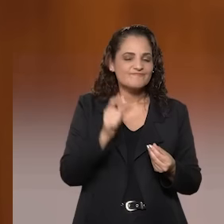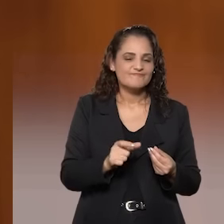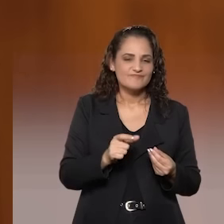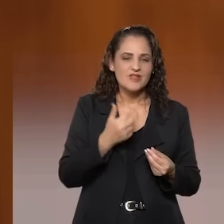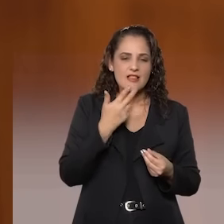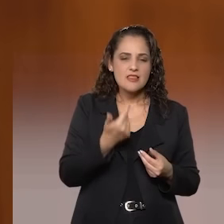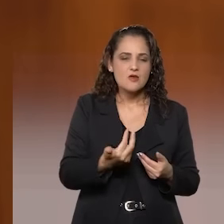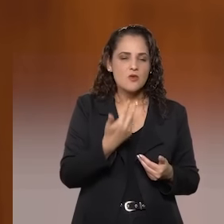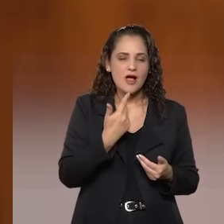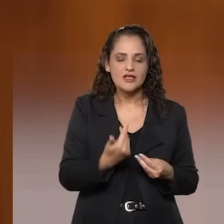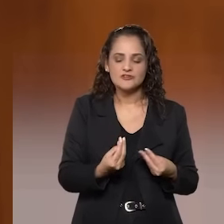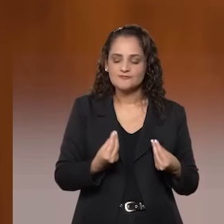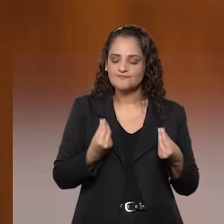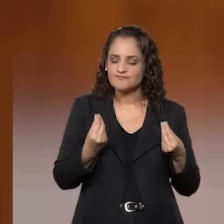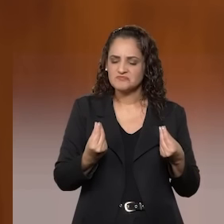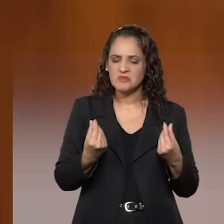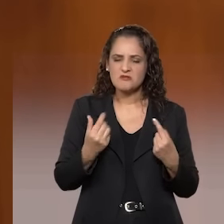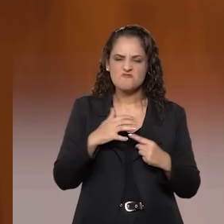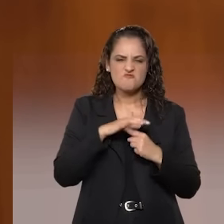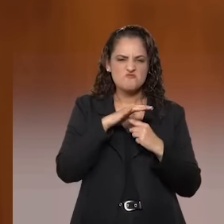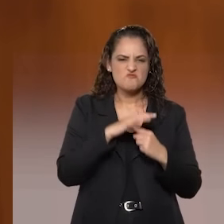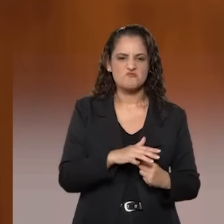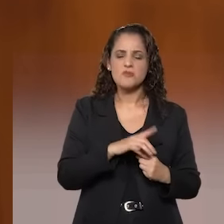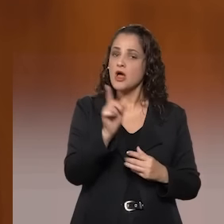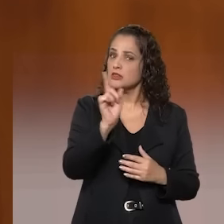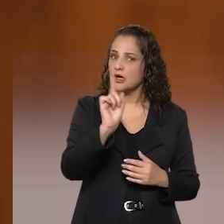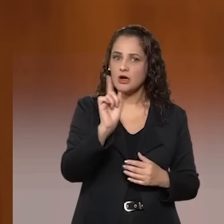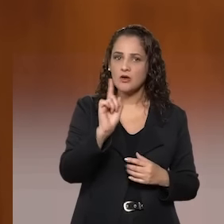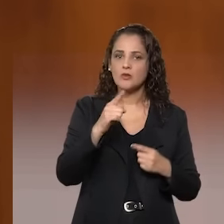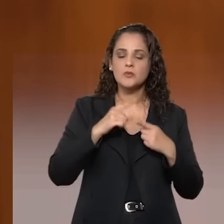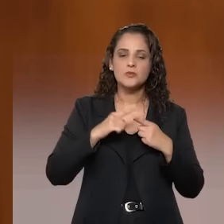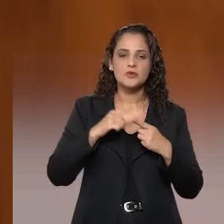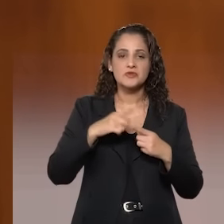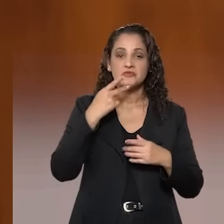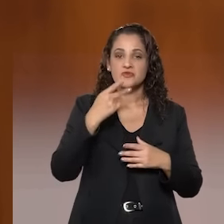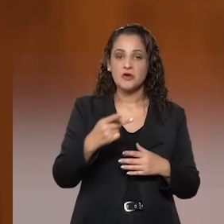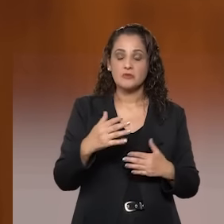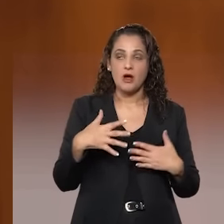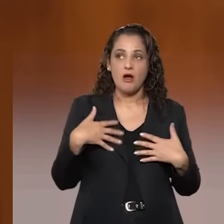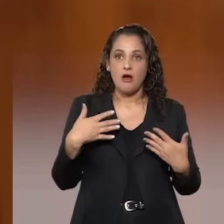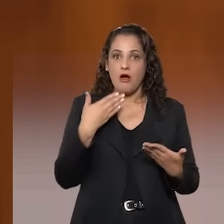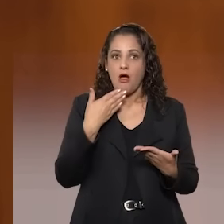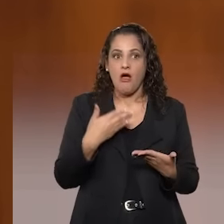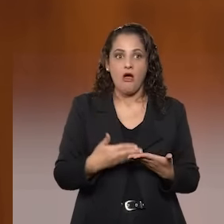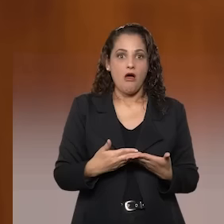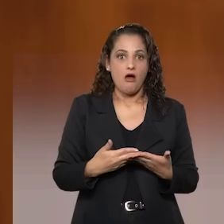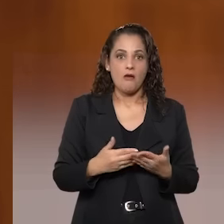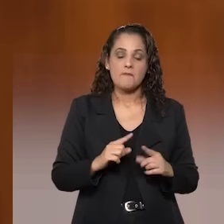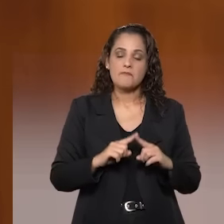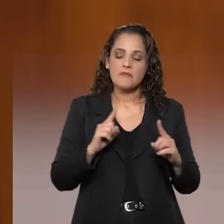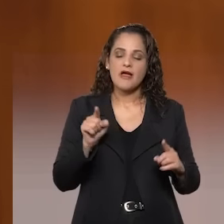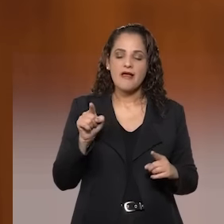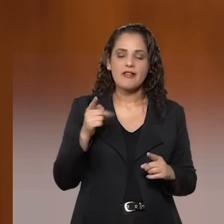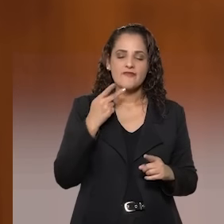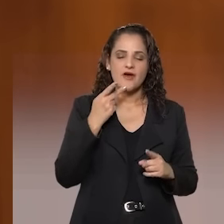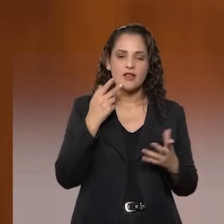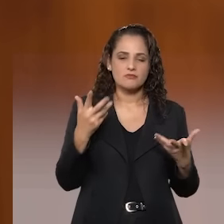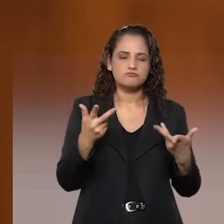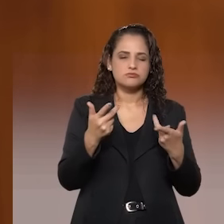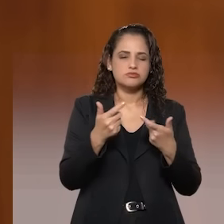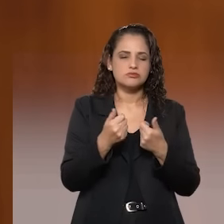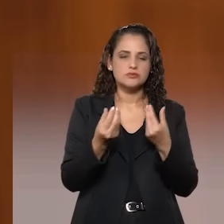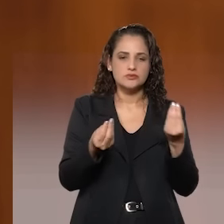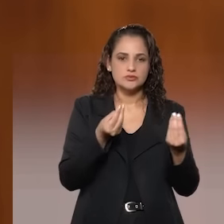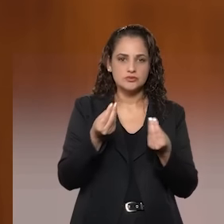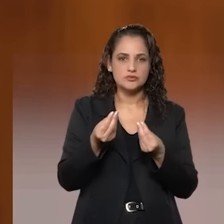como a linguagem eh não agressiva porque o que eu vou falar agora pode chocar Mas o que ela aborda é